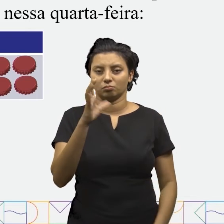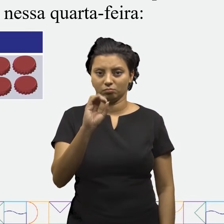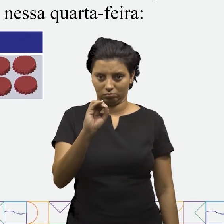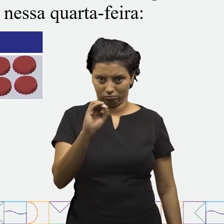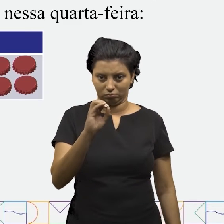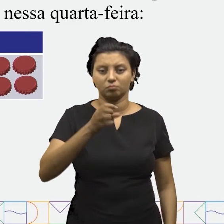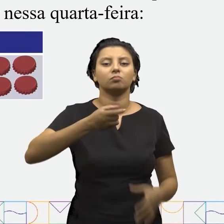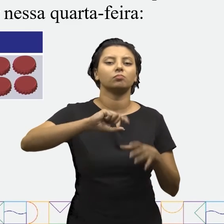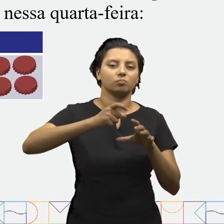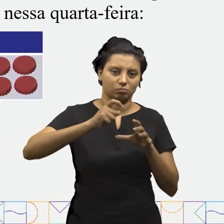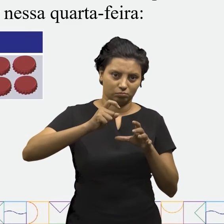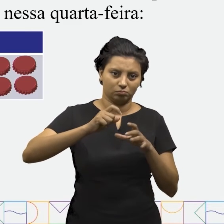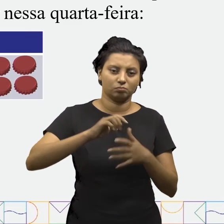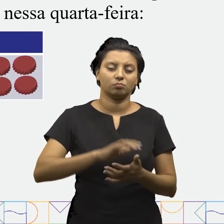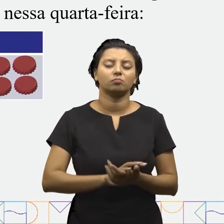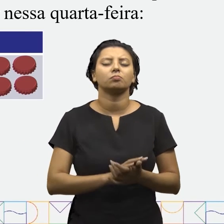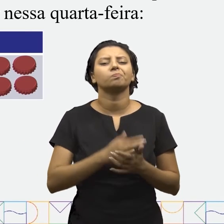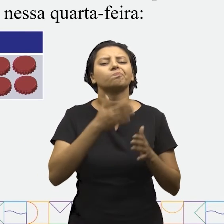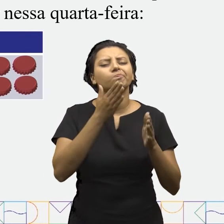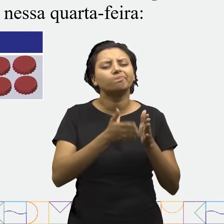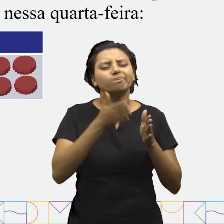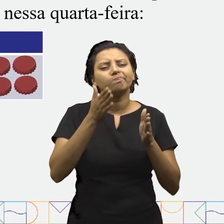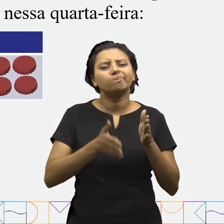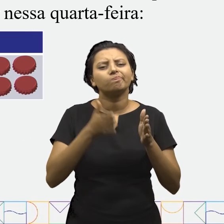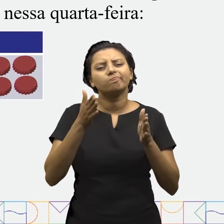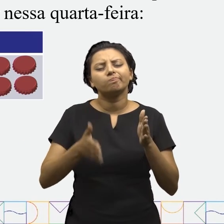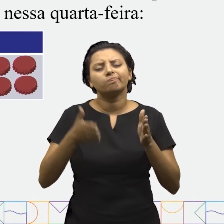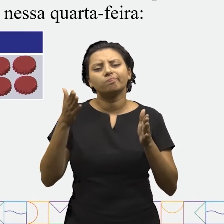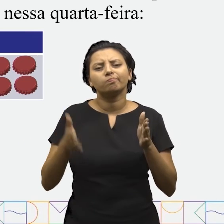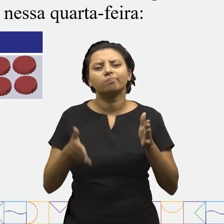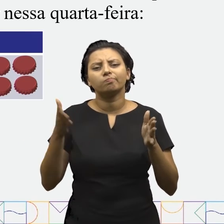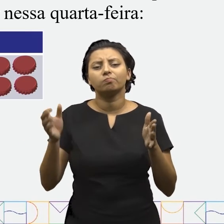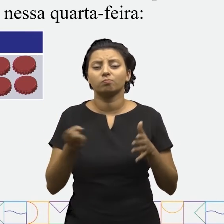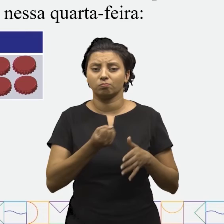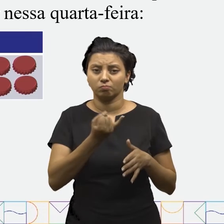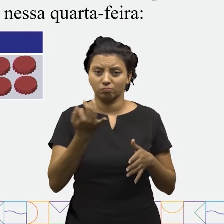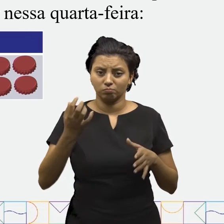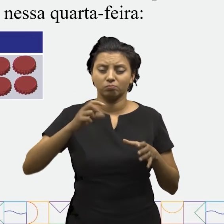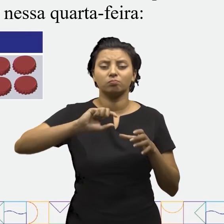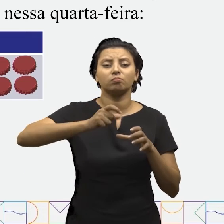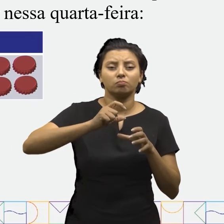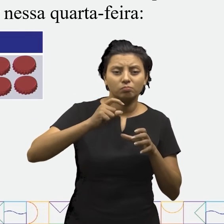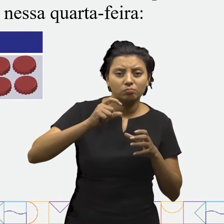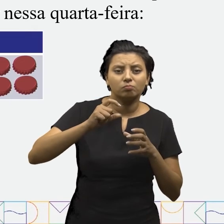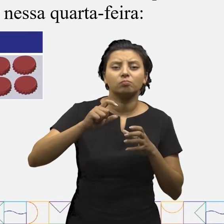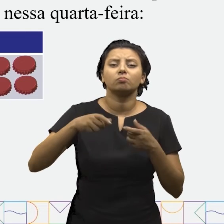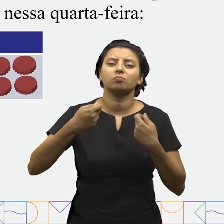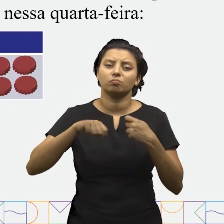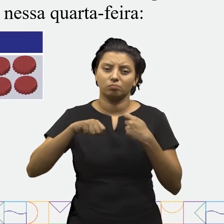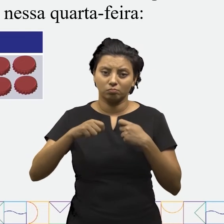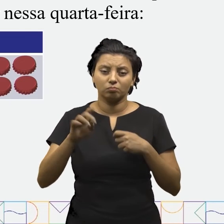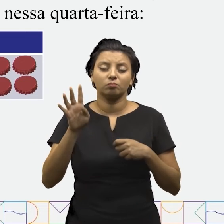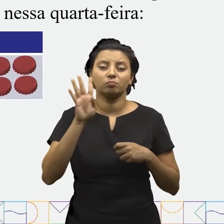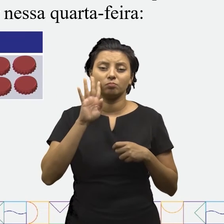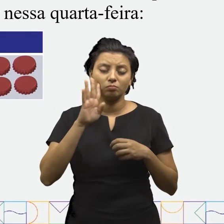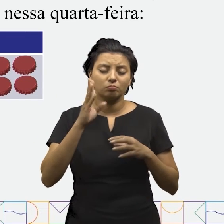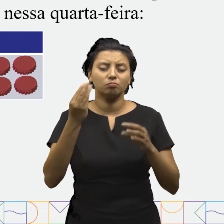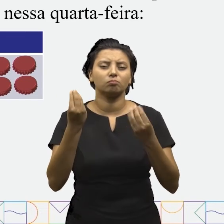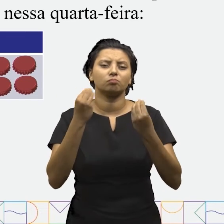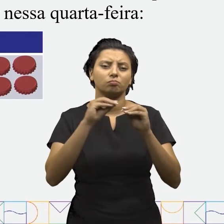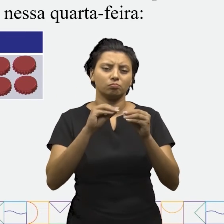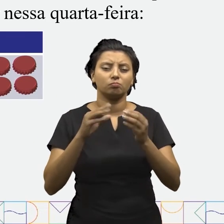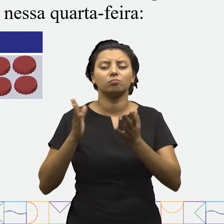10 tampinhas. Seguindo essa sequência, qual a quantidade de